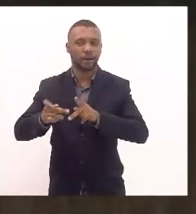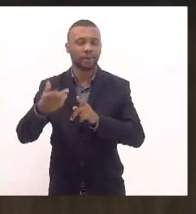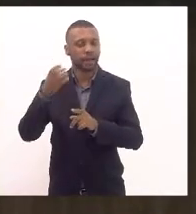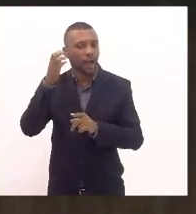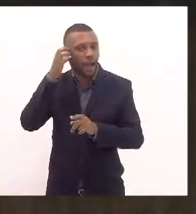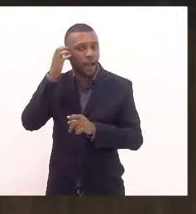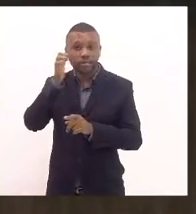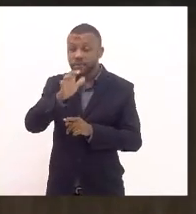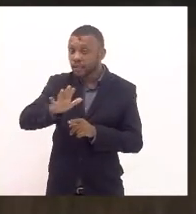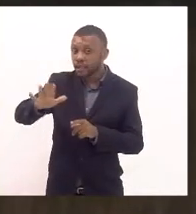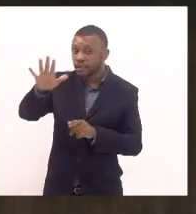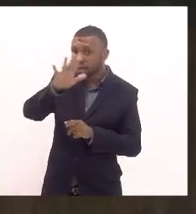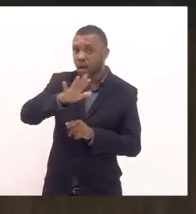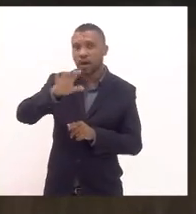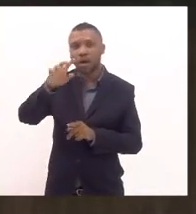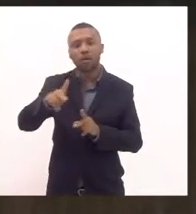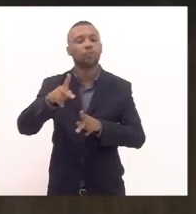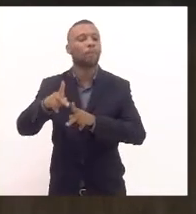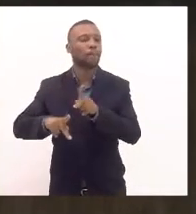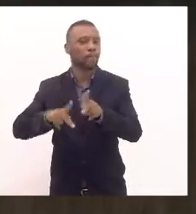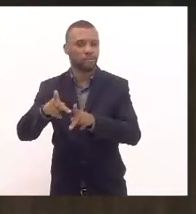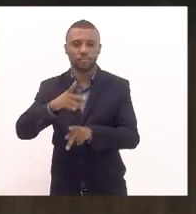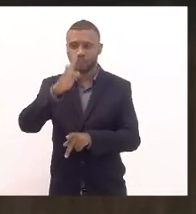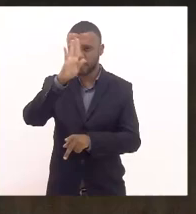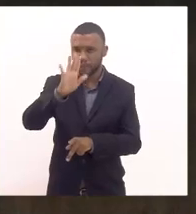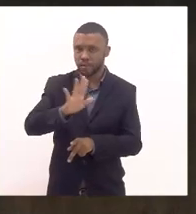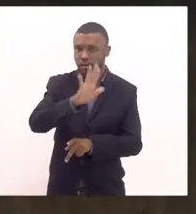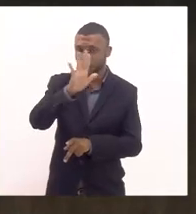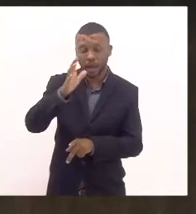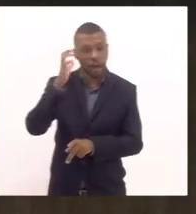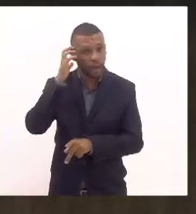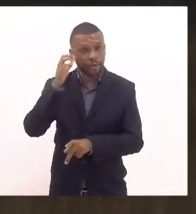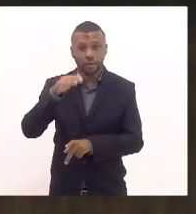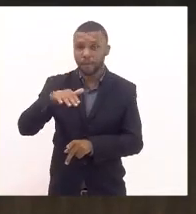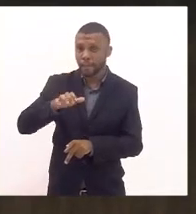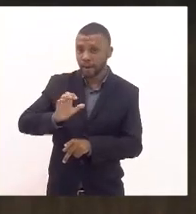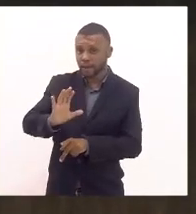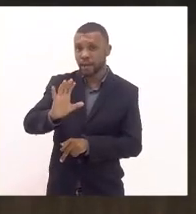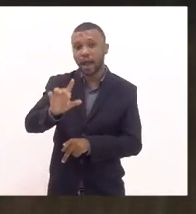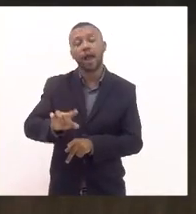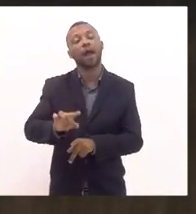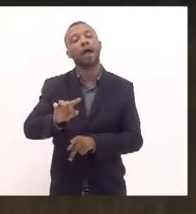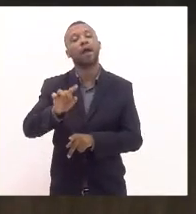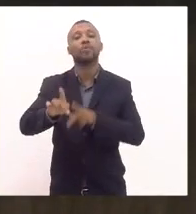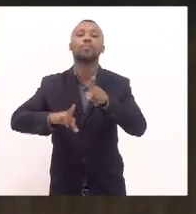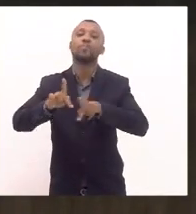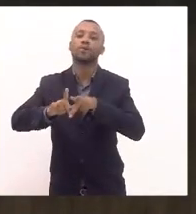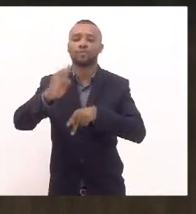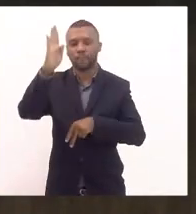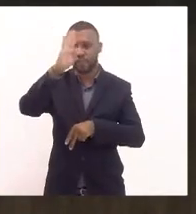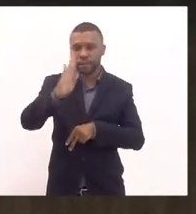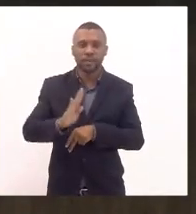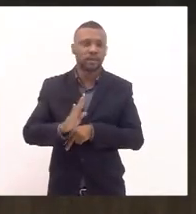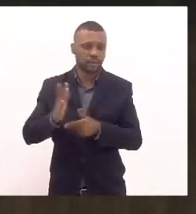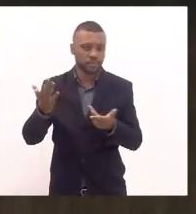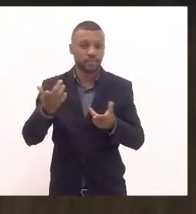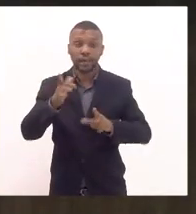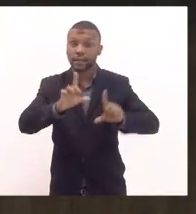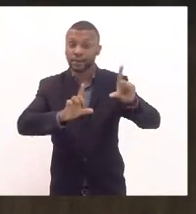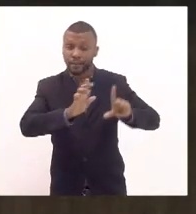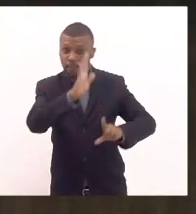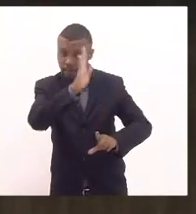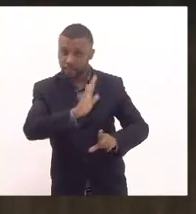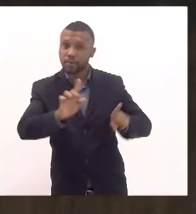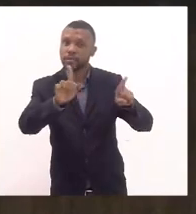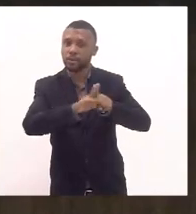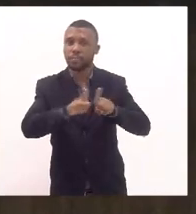é do povo brasileiro a rádio MEC é do Povo e a TV Brasil é do povo brasileiro a